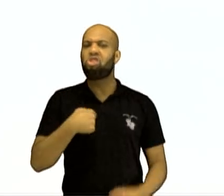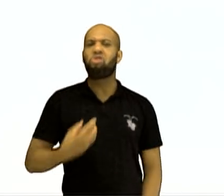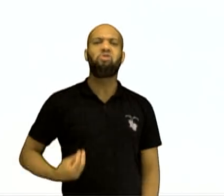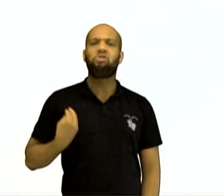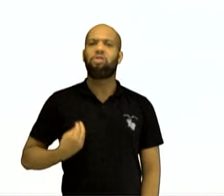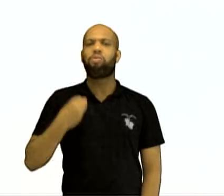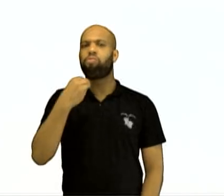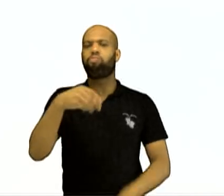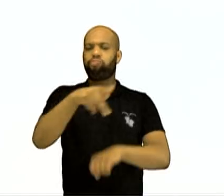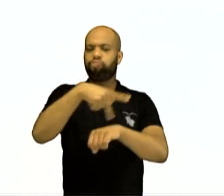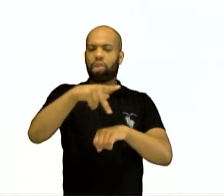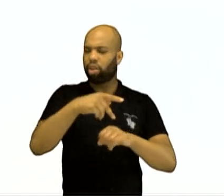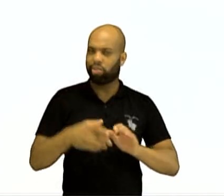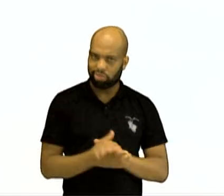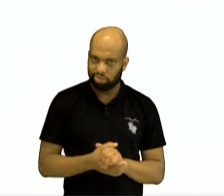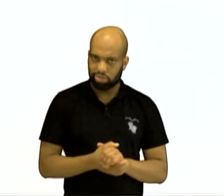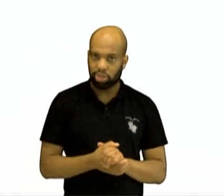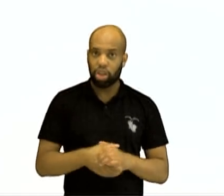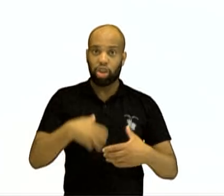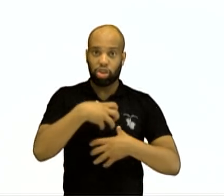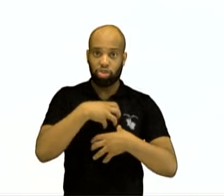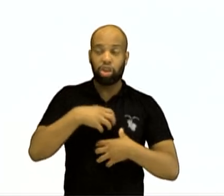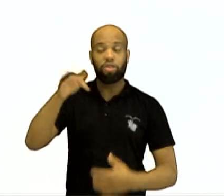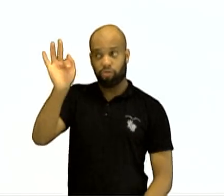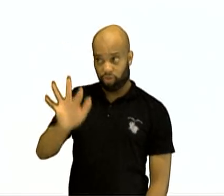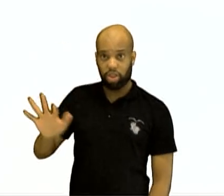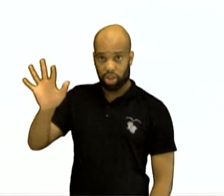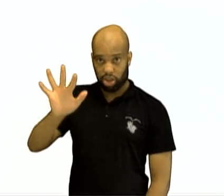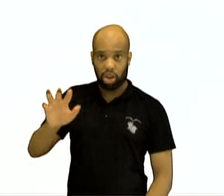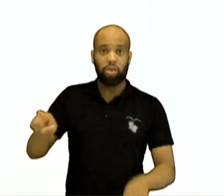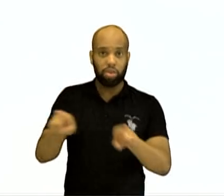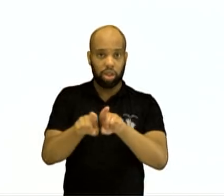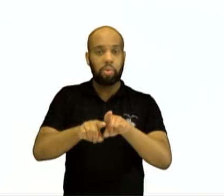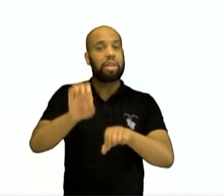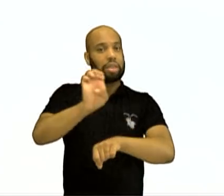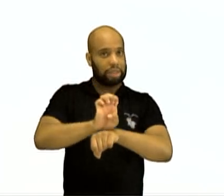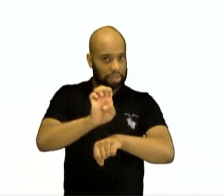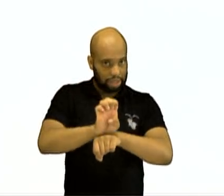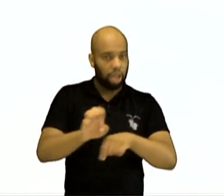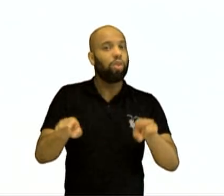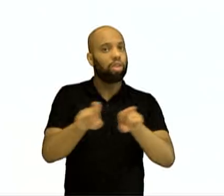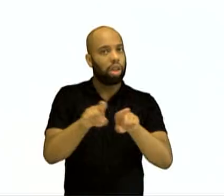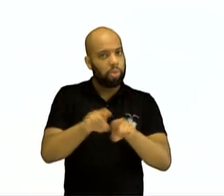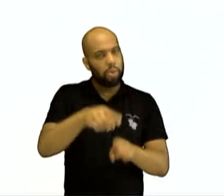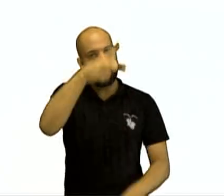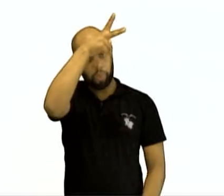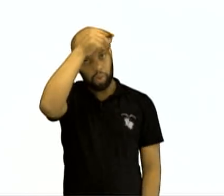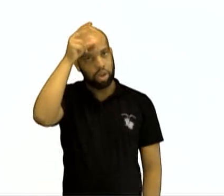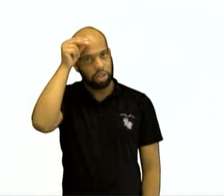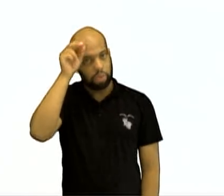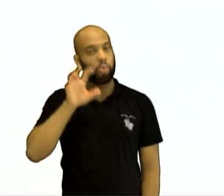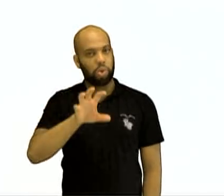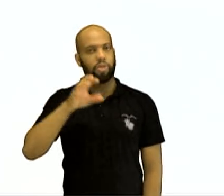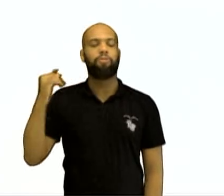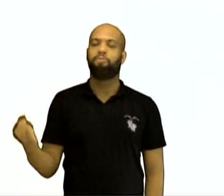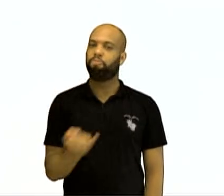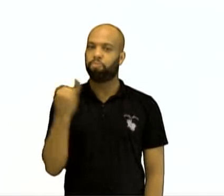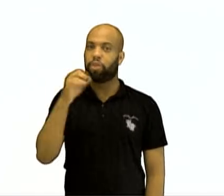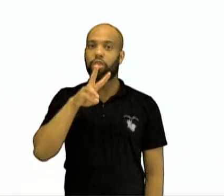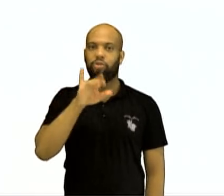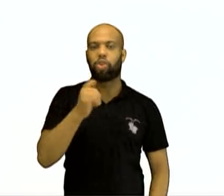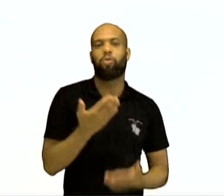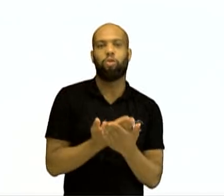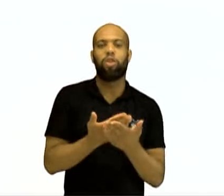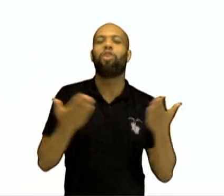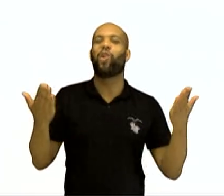suas esferas federal, estadual e municipal? Isso tem uma grande importância, né? Nós vamos verificar isso